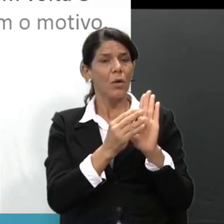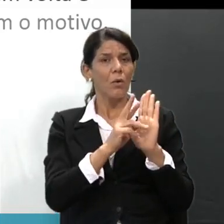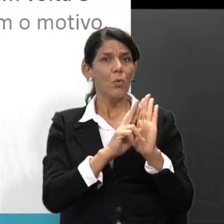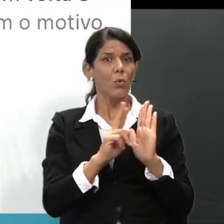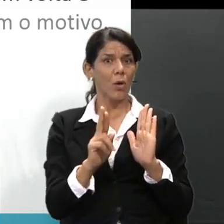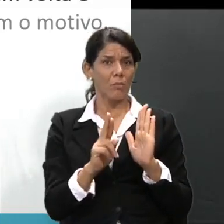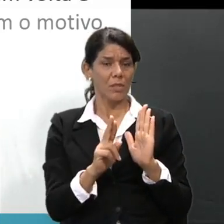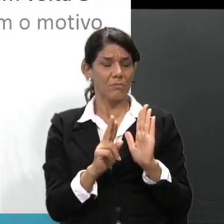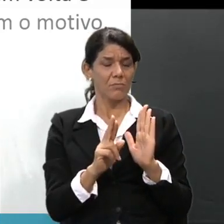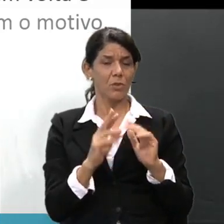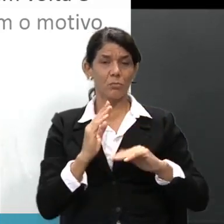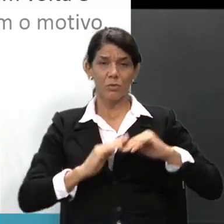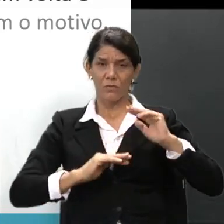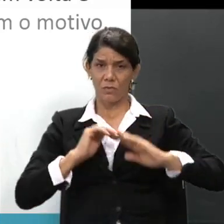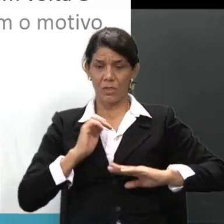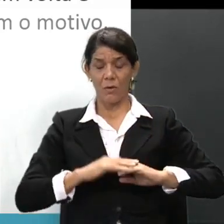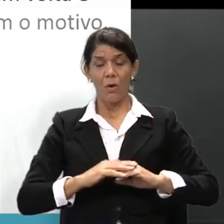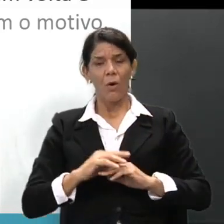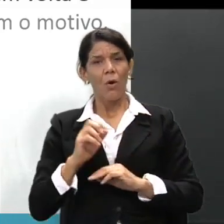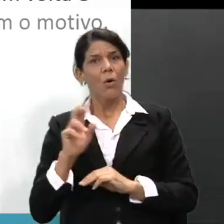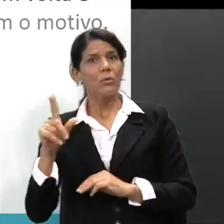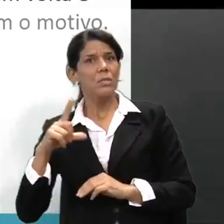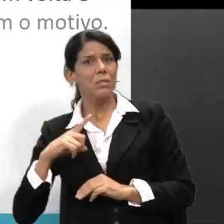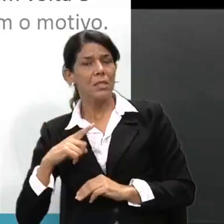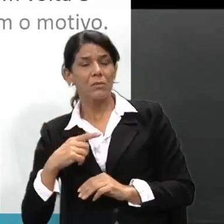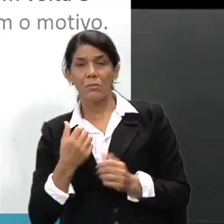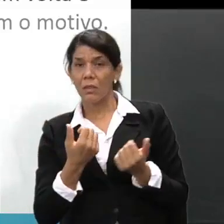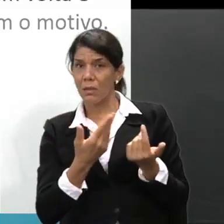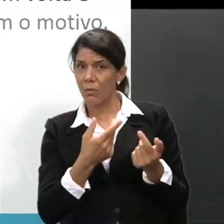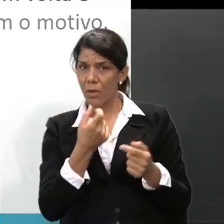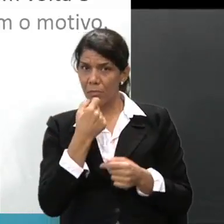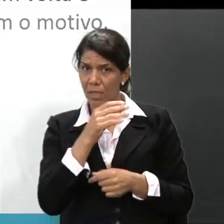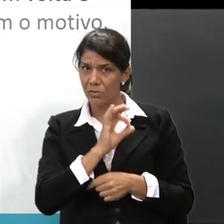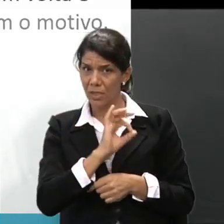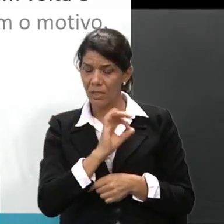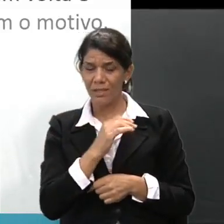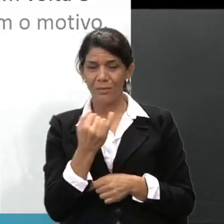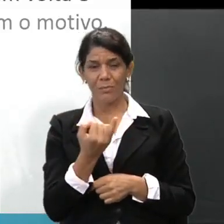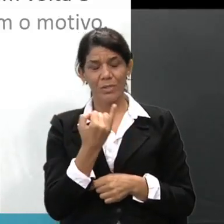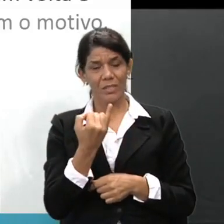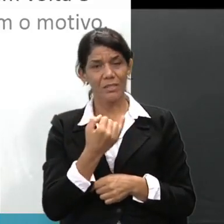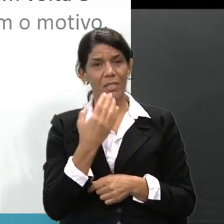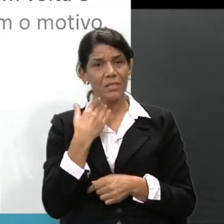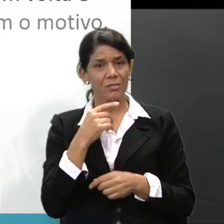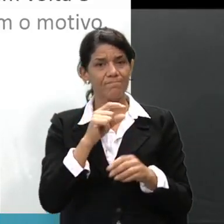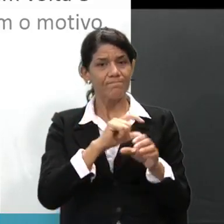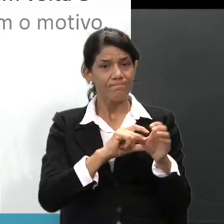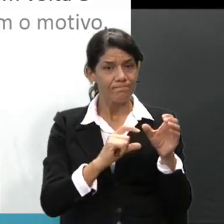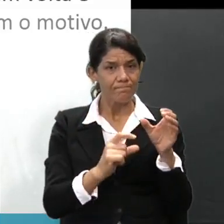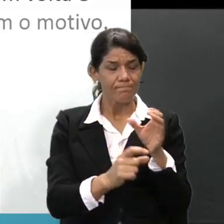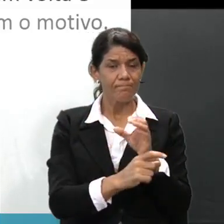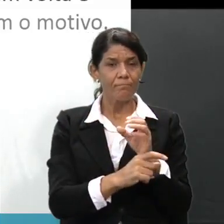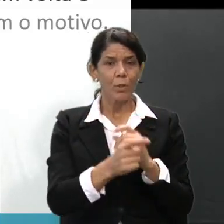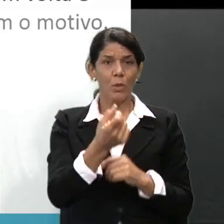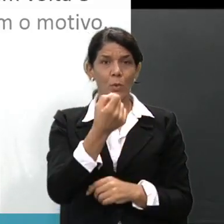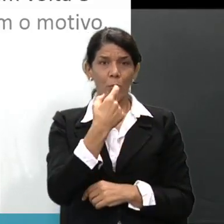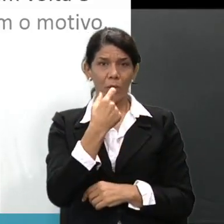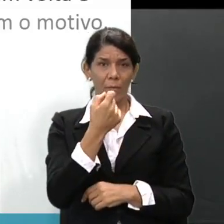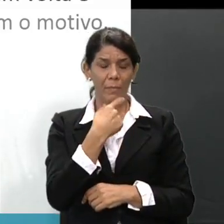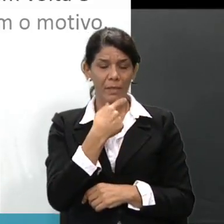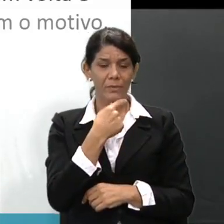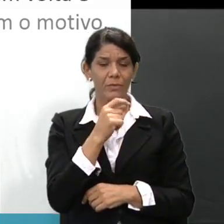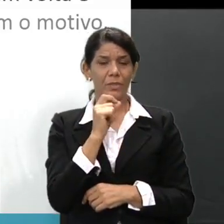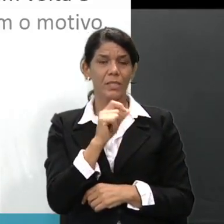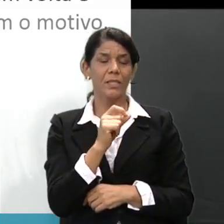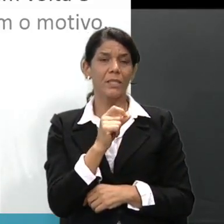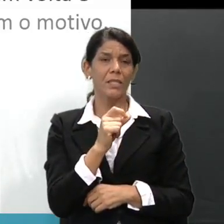nome. Ou, se não for administrada, é importante que a gente circule o medicamento em